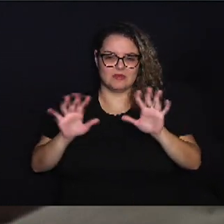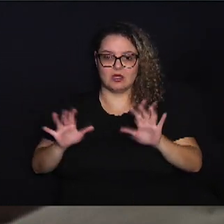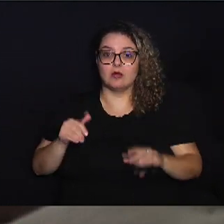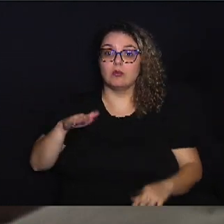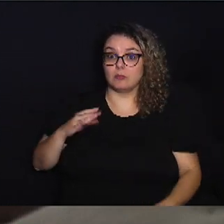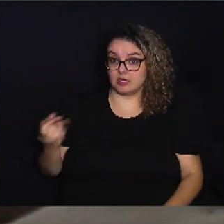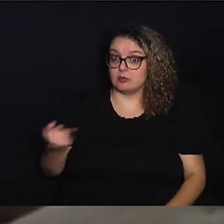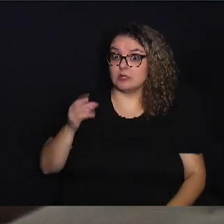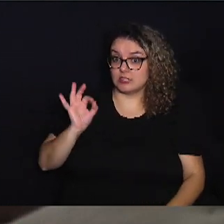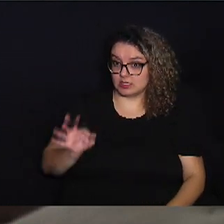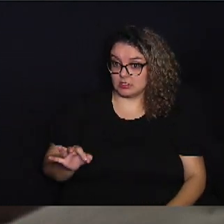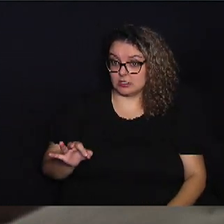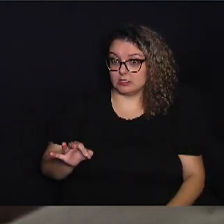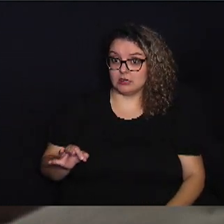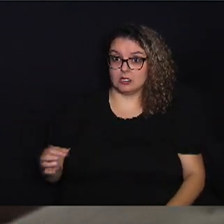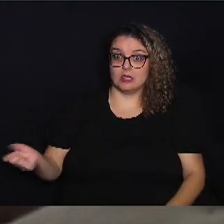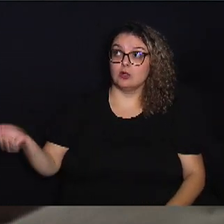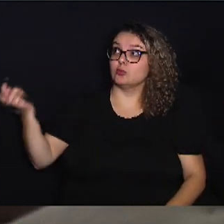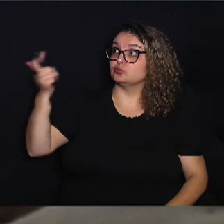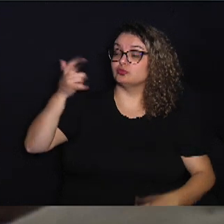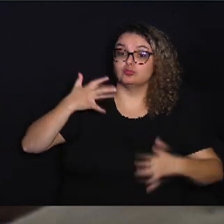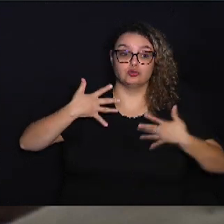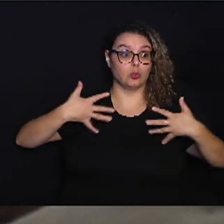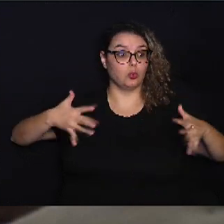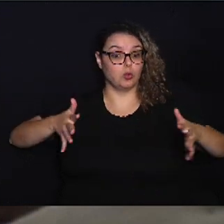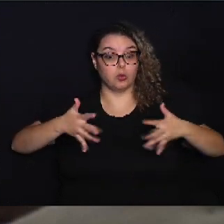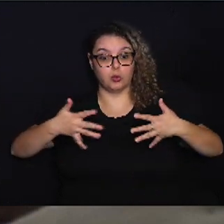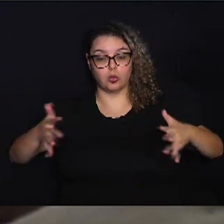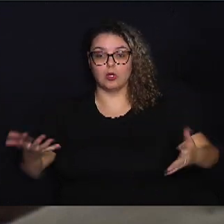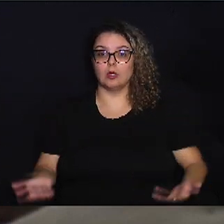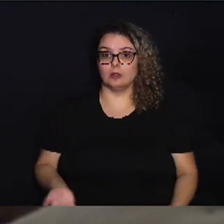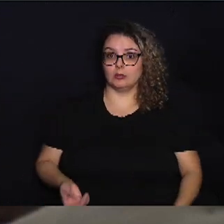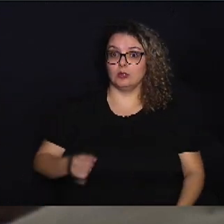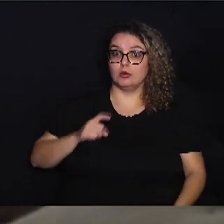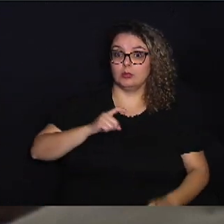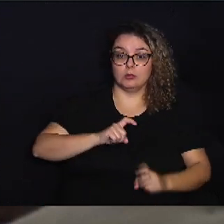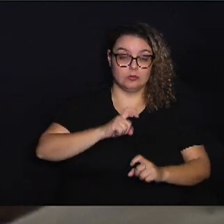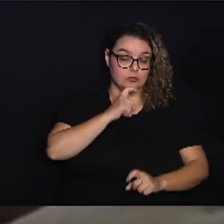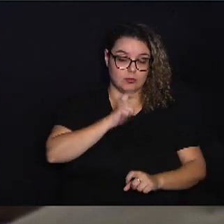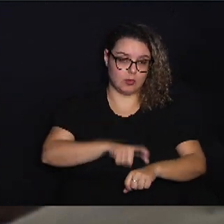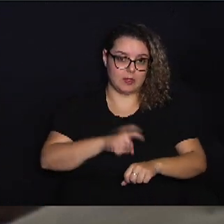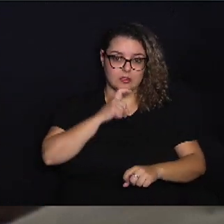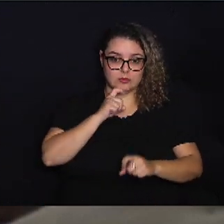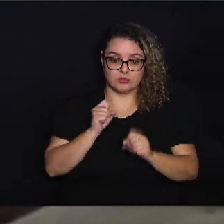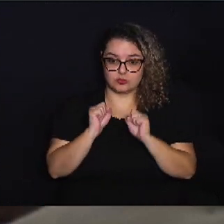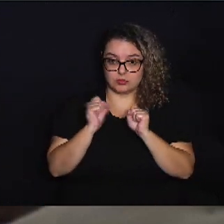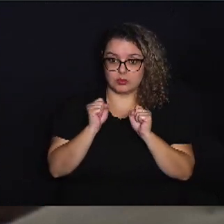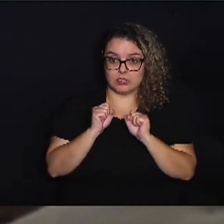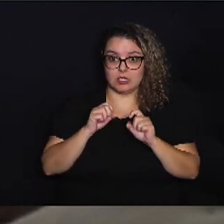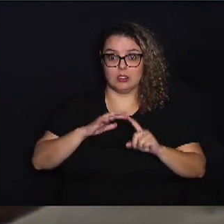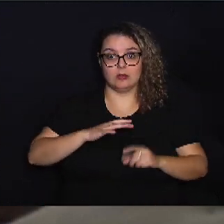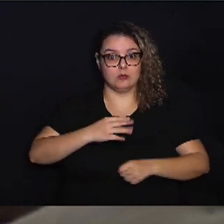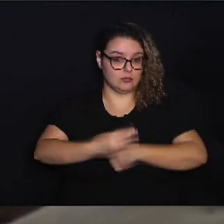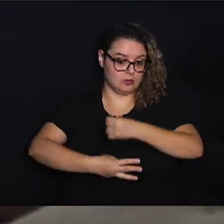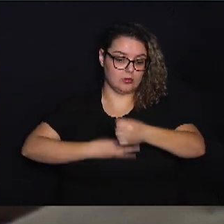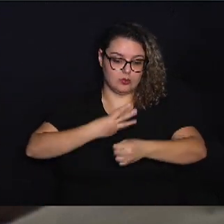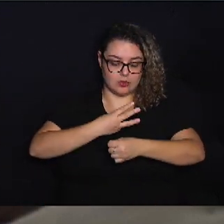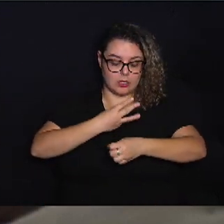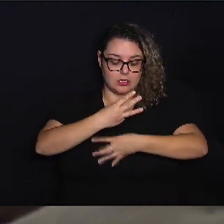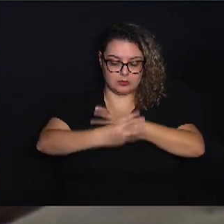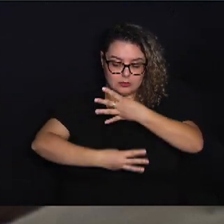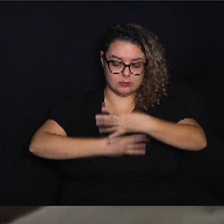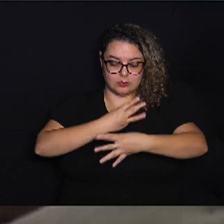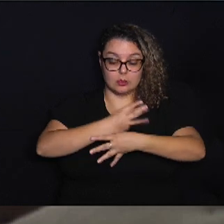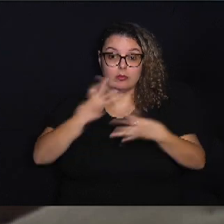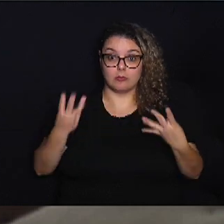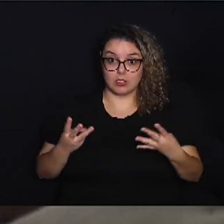importante é isso, ensolarar a casa, mesmo na época do inverno, manter as janelas abertas para que a casa seja arejada, isso é muito